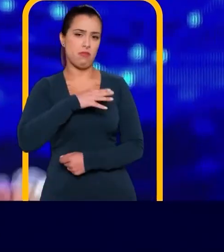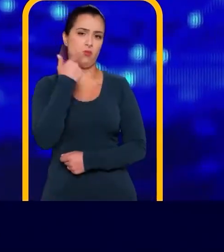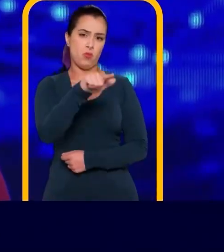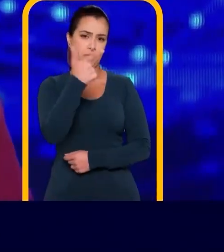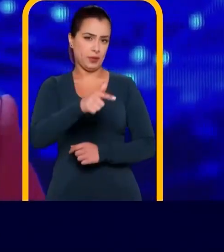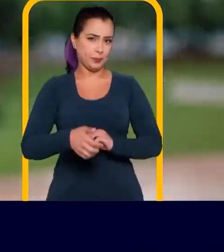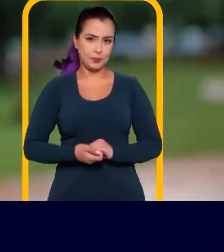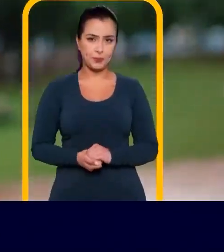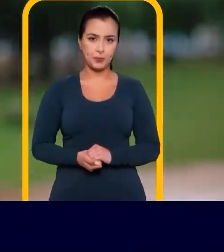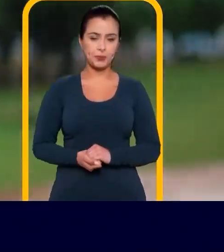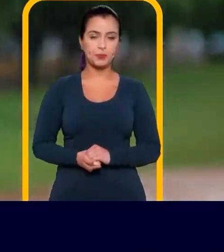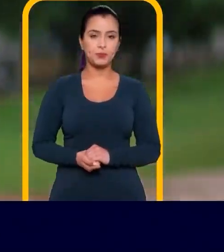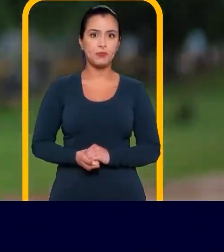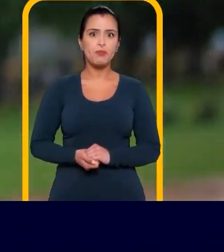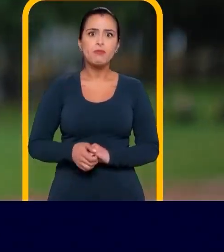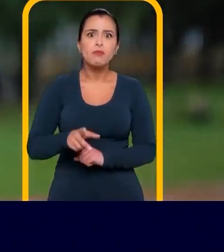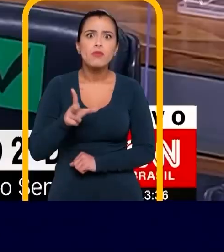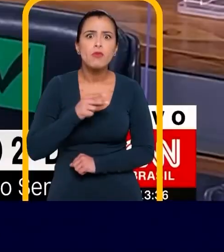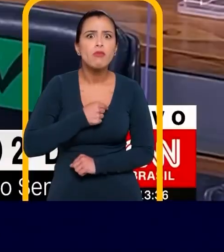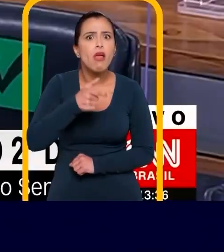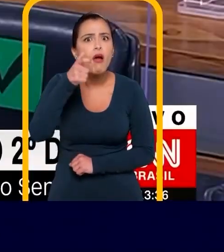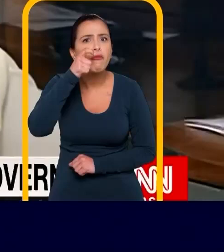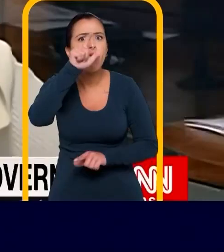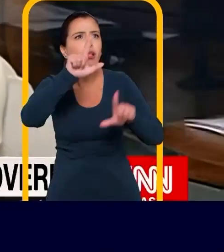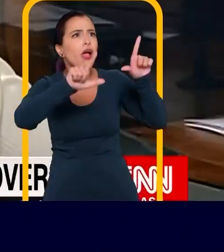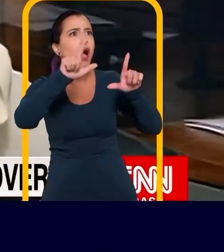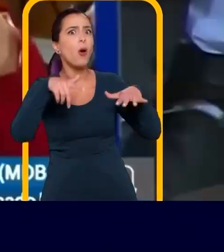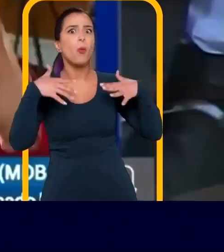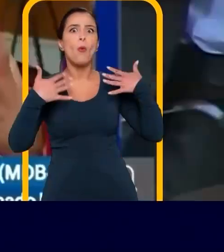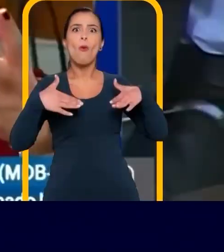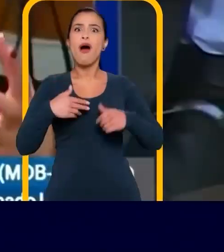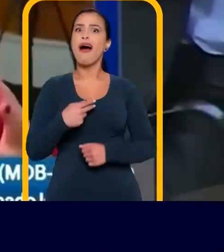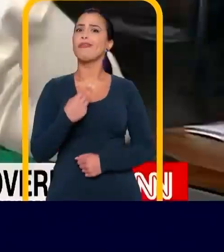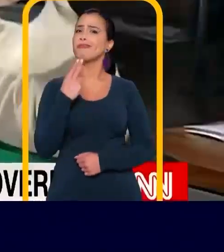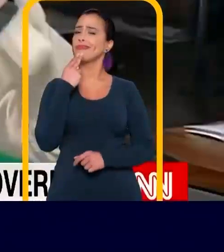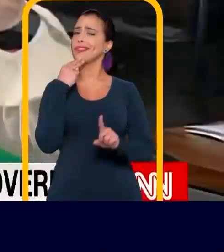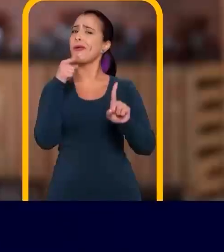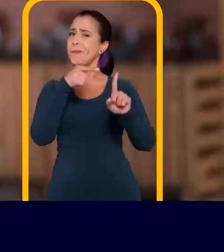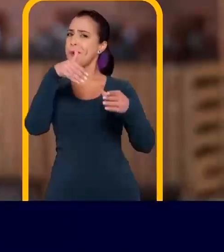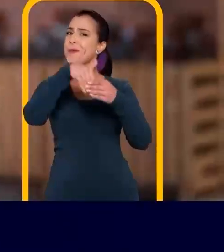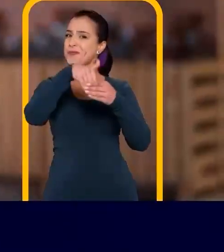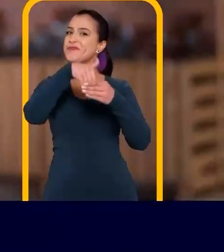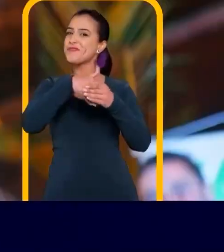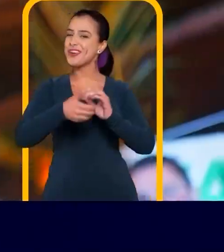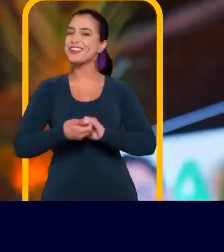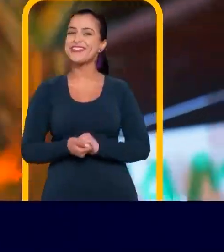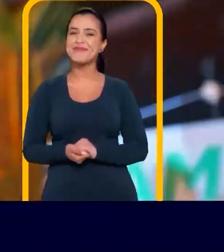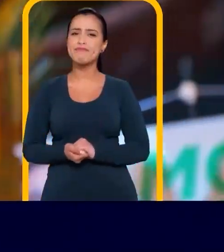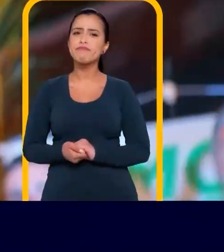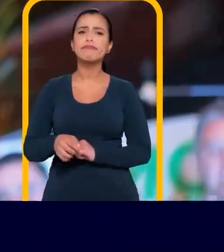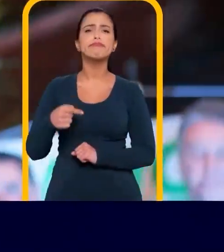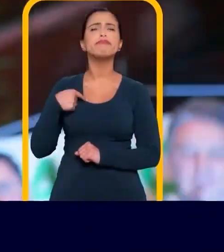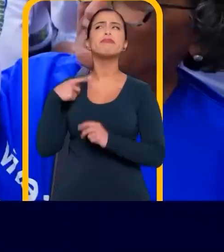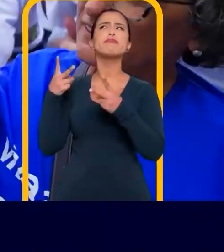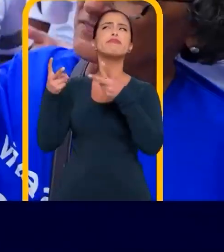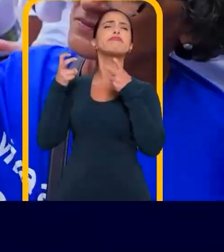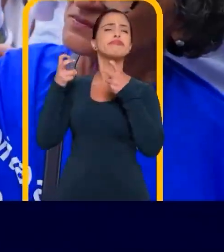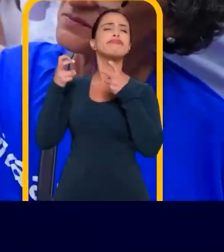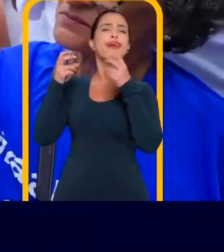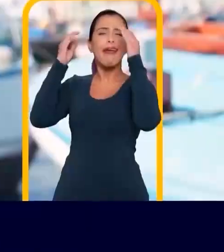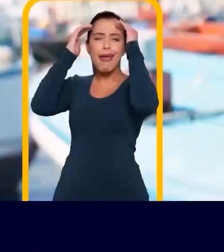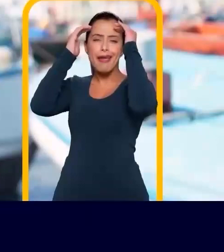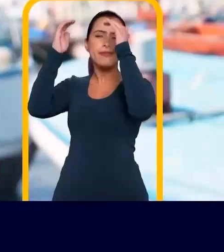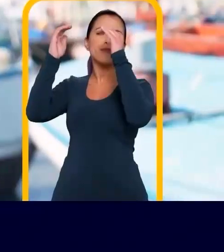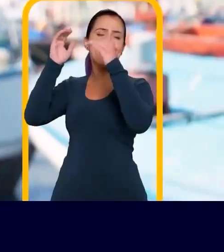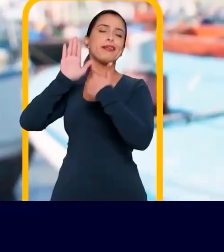e nem dos seus ministros. Desde quando eu vi essa mulher na televisão, eu falei, esse meu voto é da Simone. E a mulher, ela tem que ser